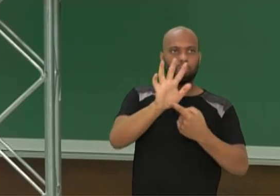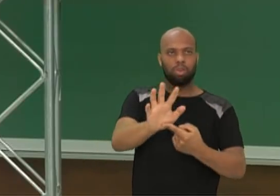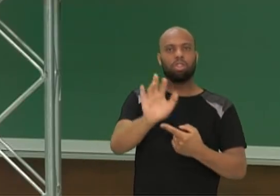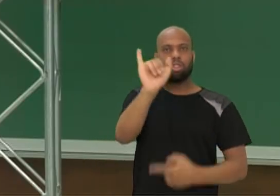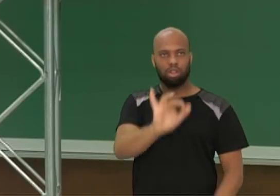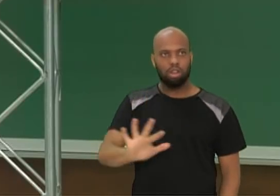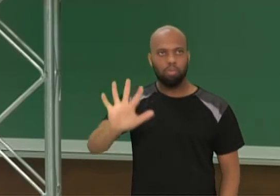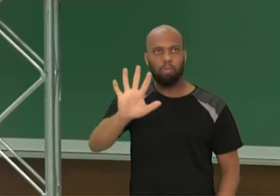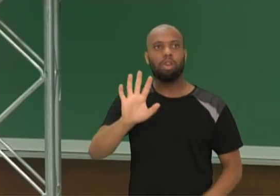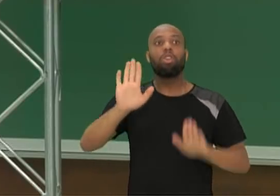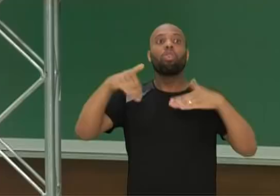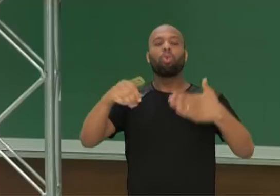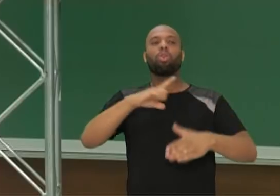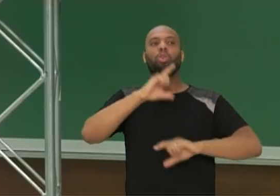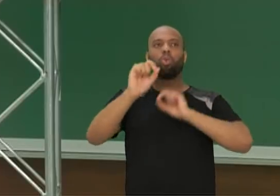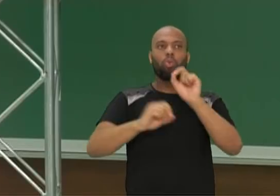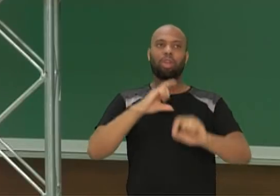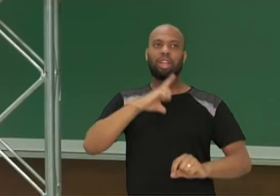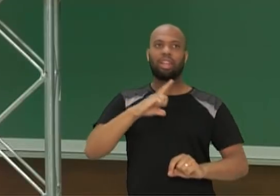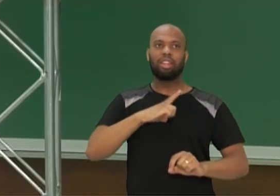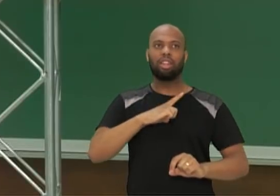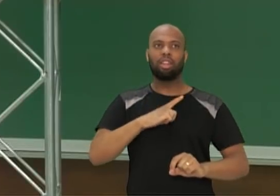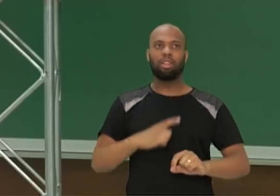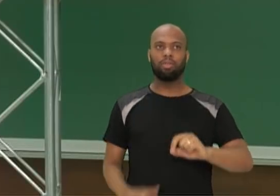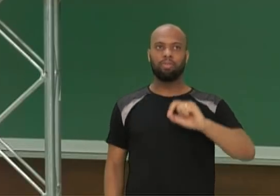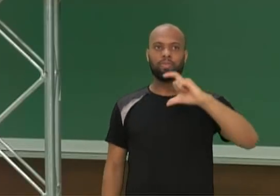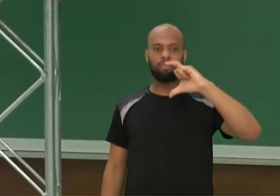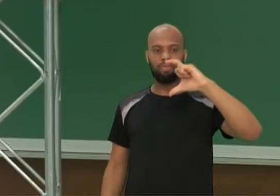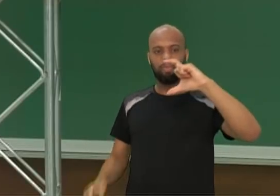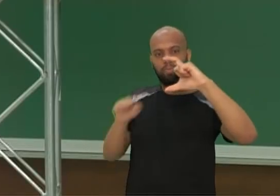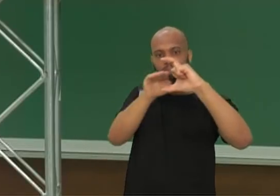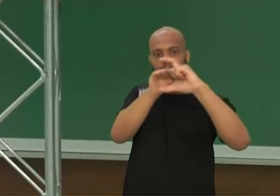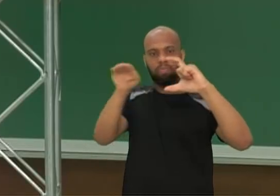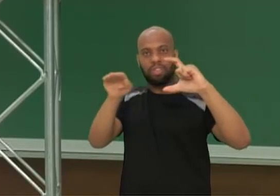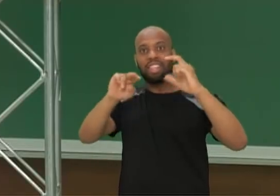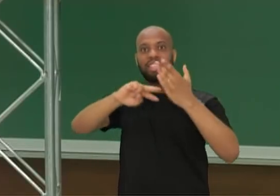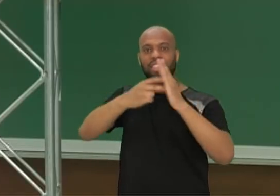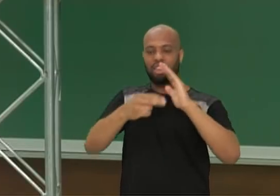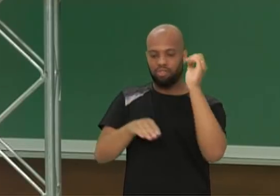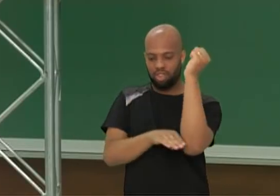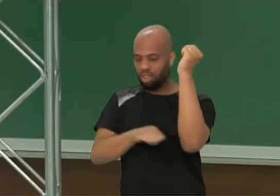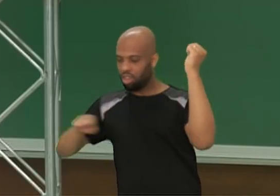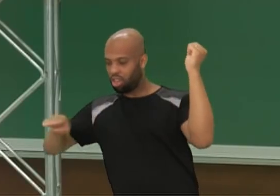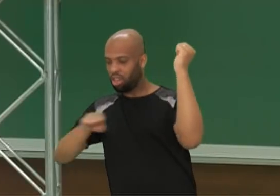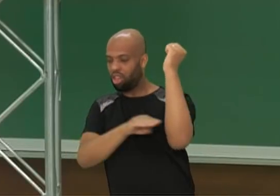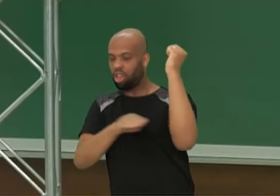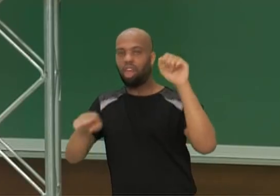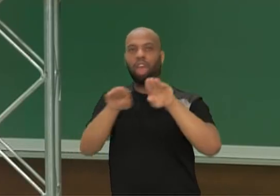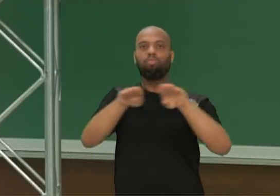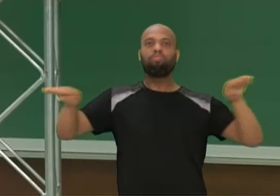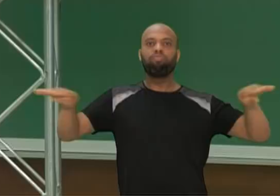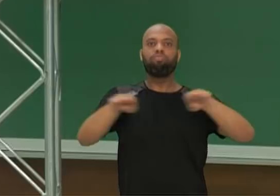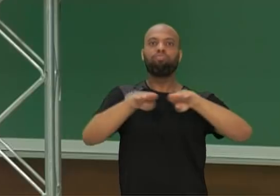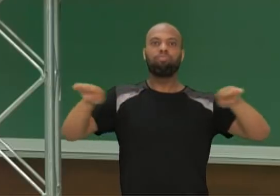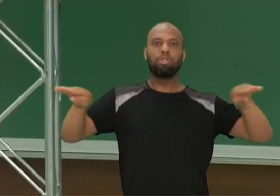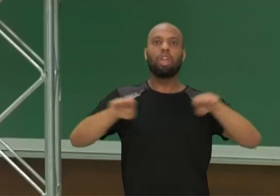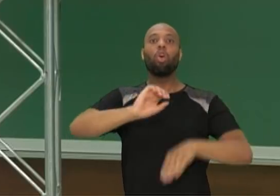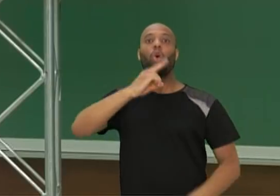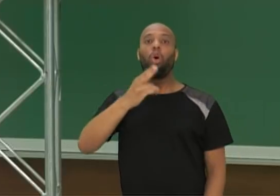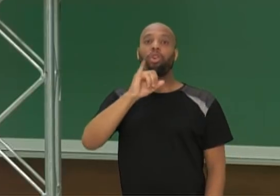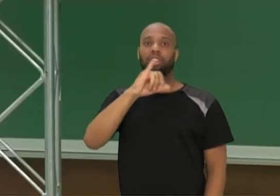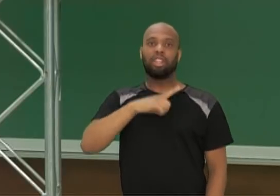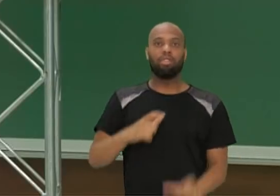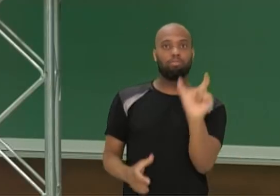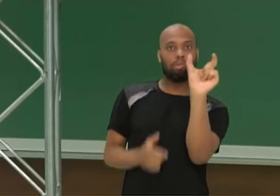imagem. Quando o eixo de simetria está paralelo a x, estão na horizontal, ou quando o eixo